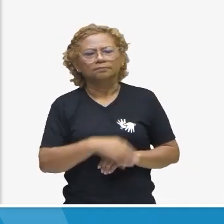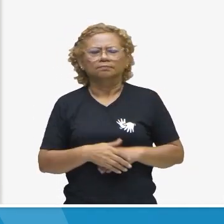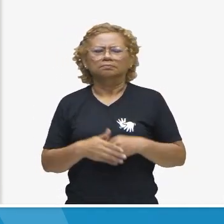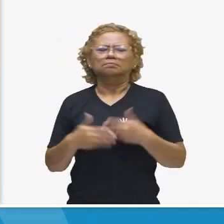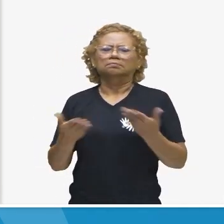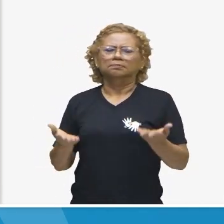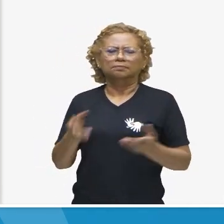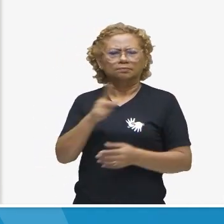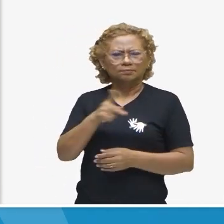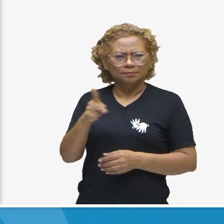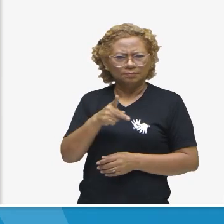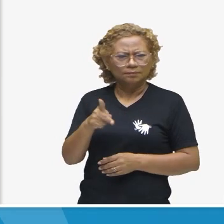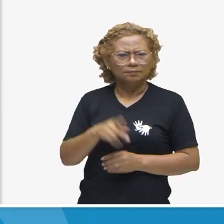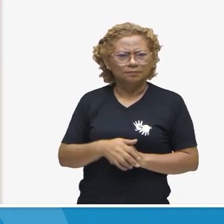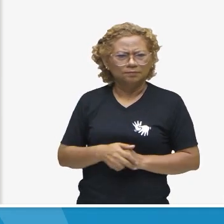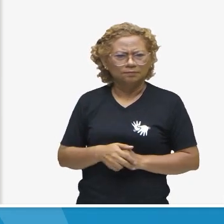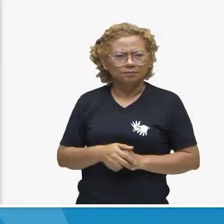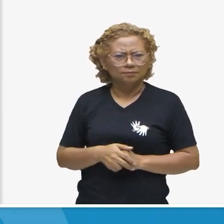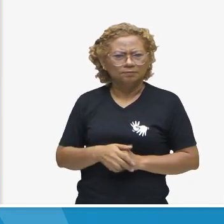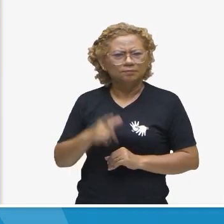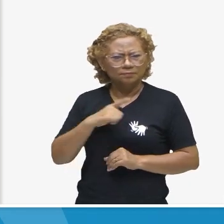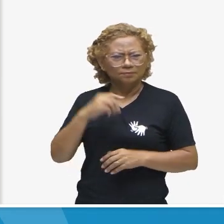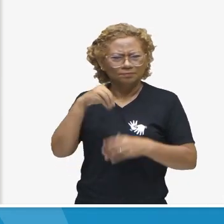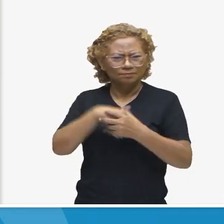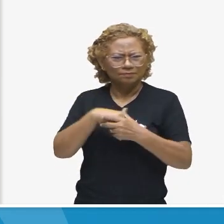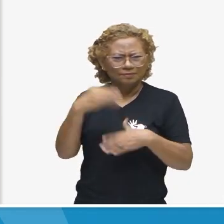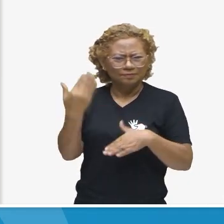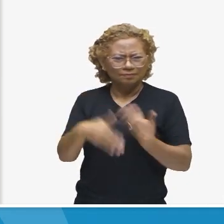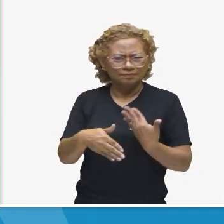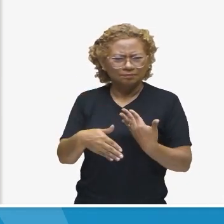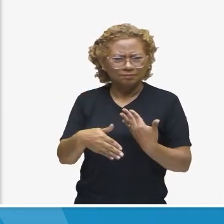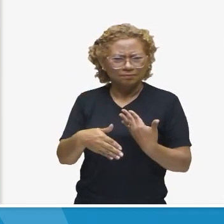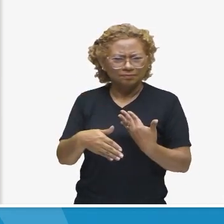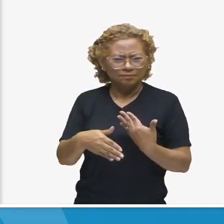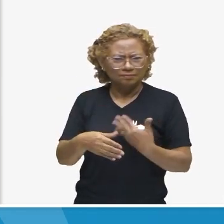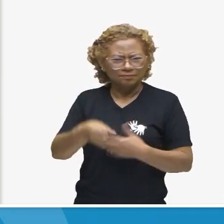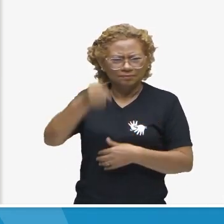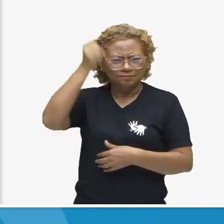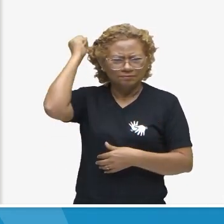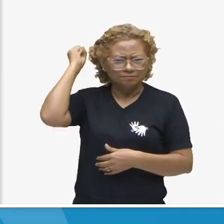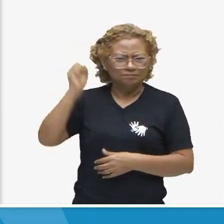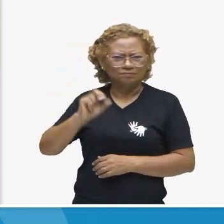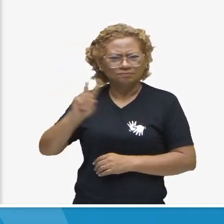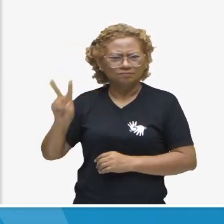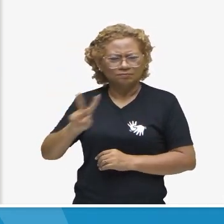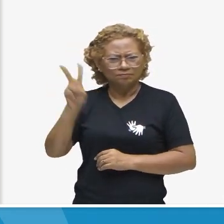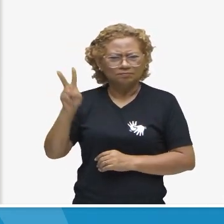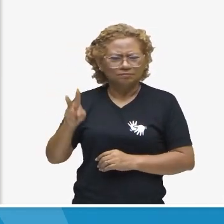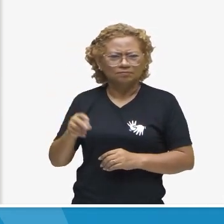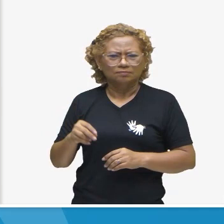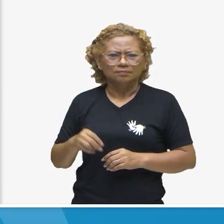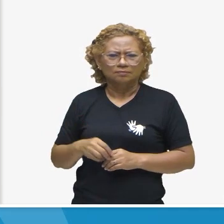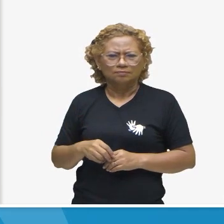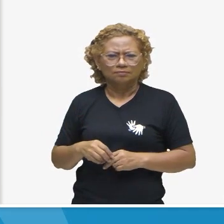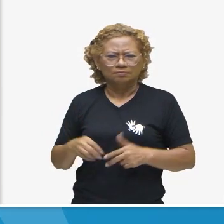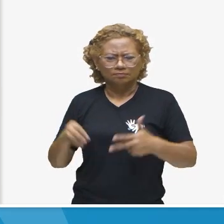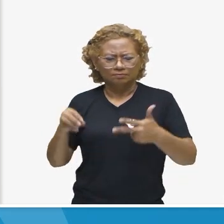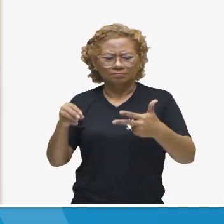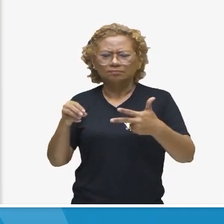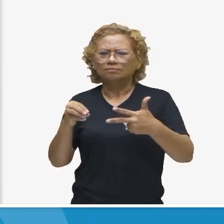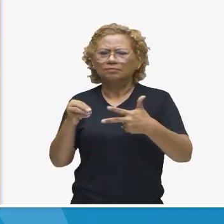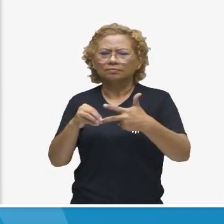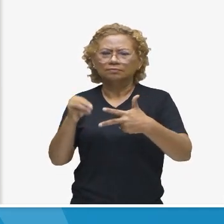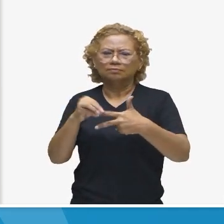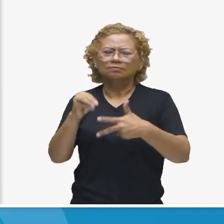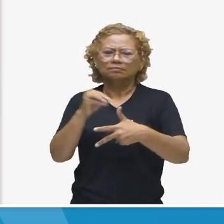projeção ortogonal, elas caem nas provas de vestibular, nas provas do Enem, nos concursos públicos? Com certeza